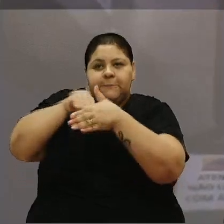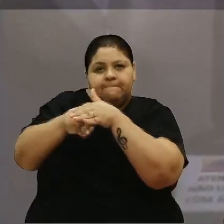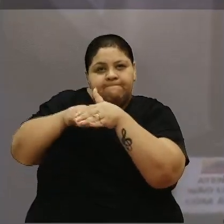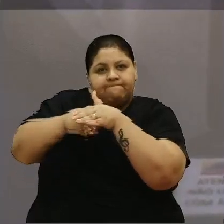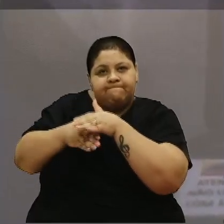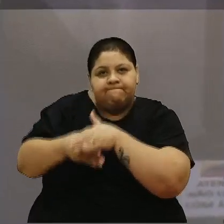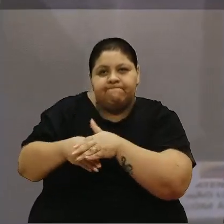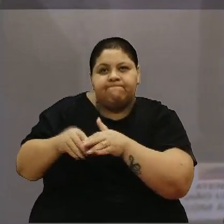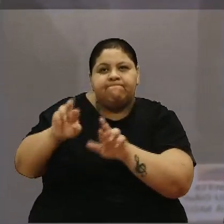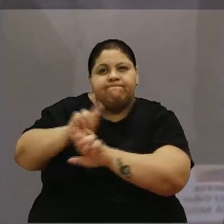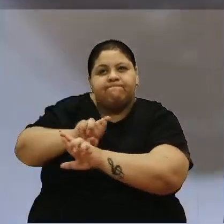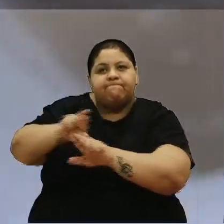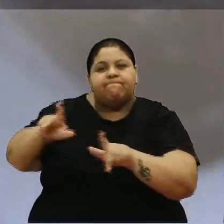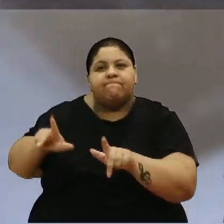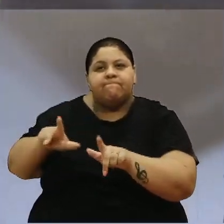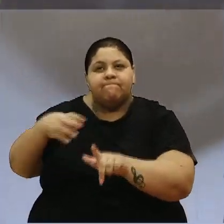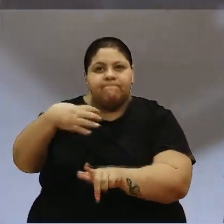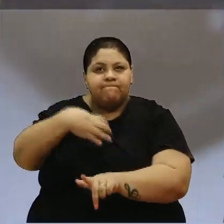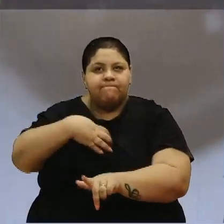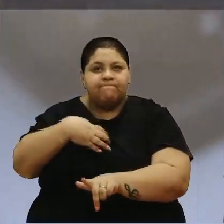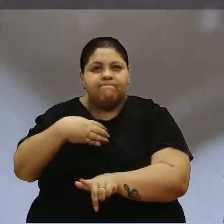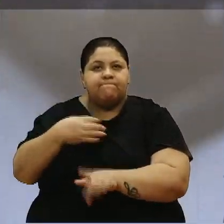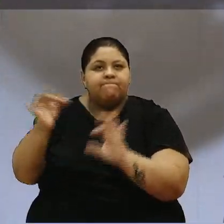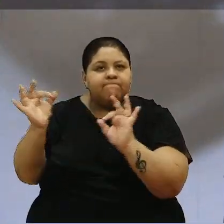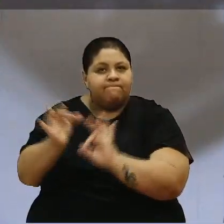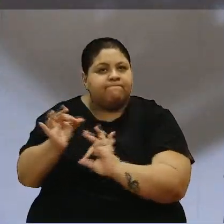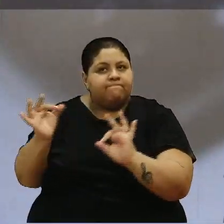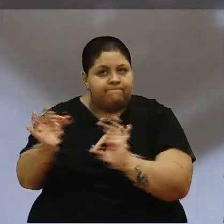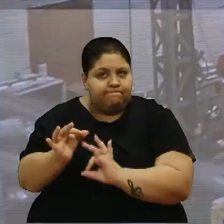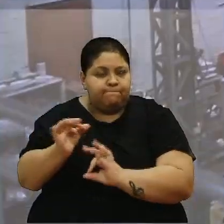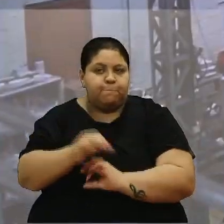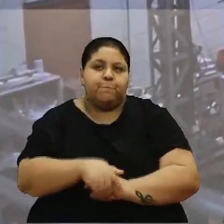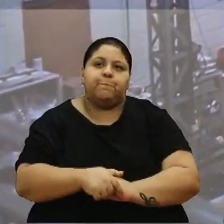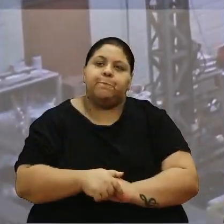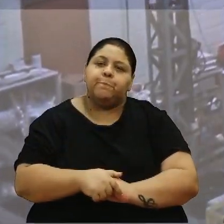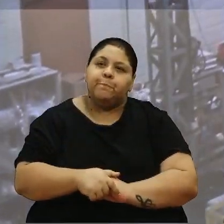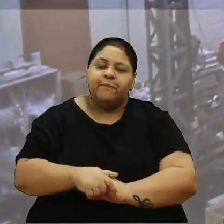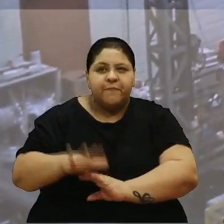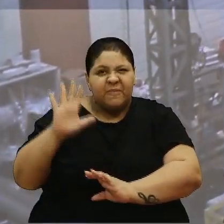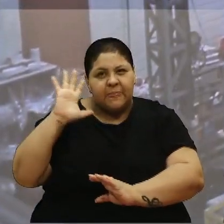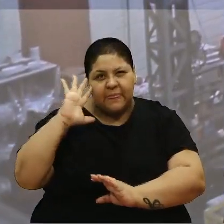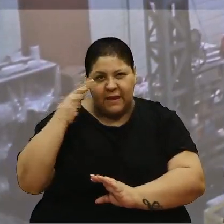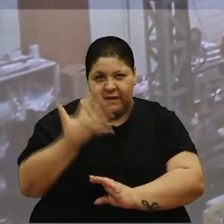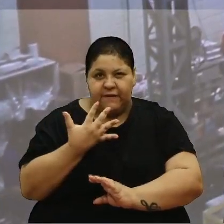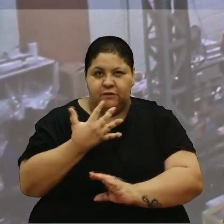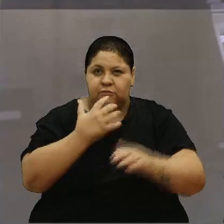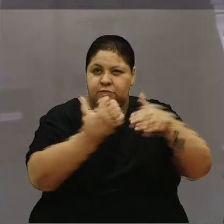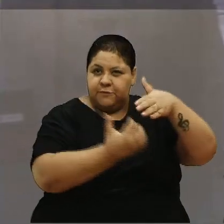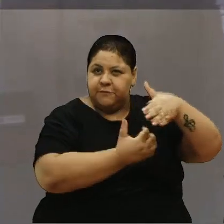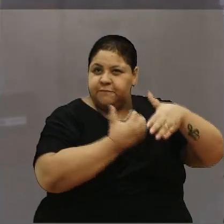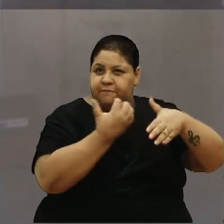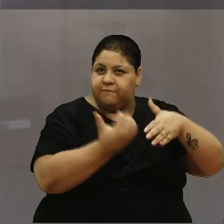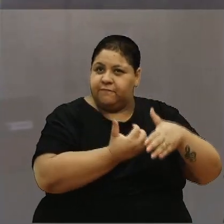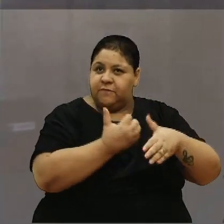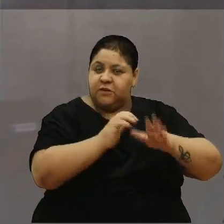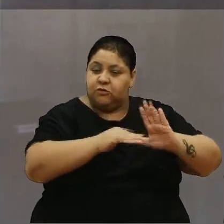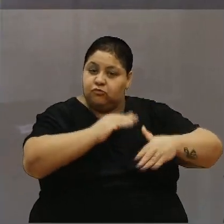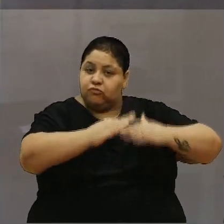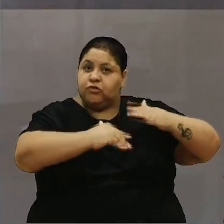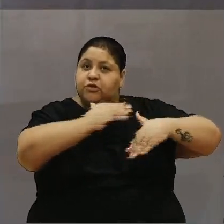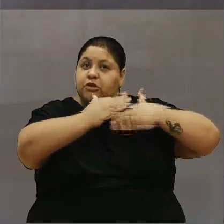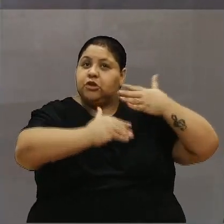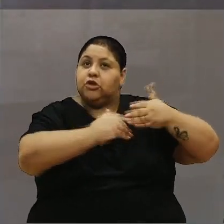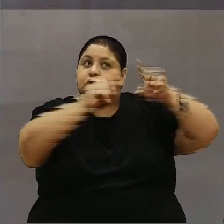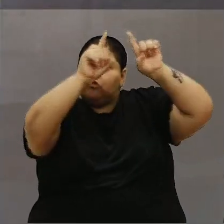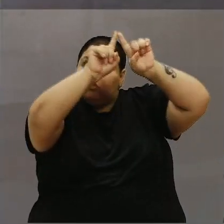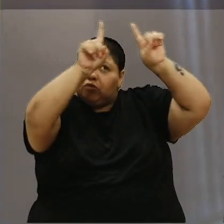a diferentes aplicações com excelência. As soluções Autotrave são desenvolvidas por